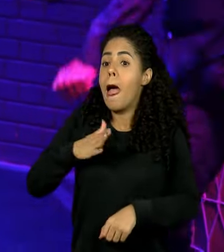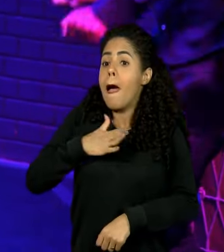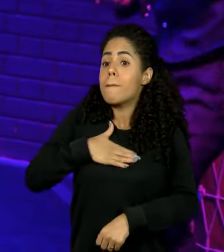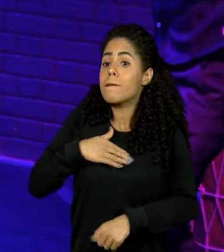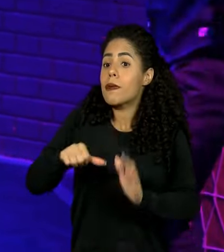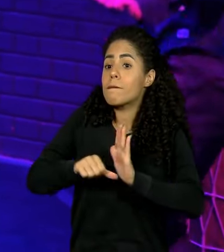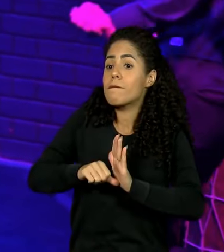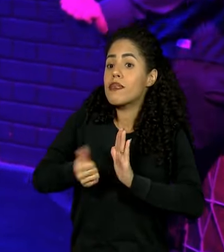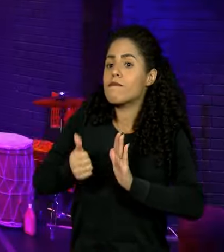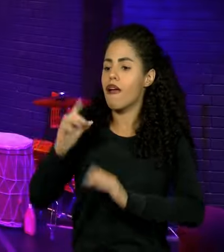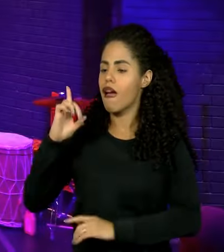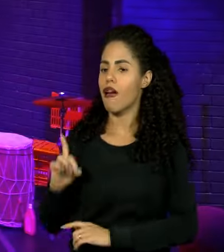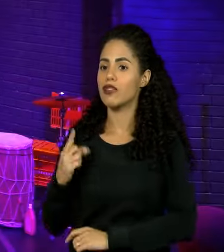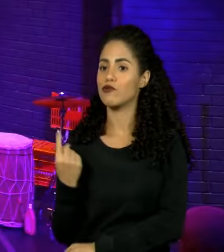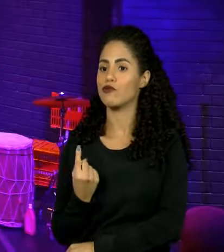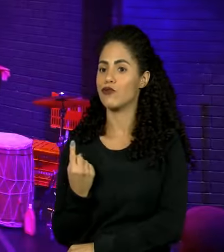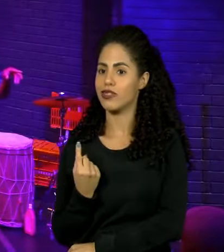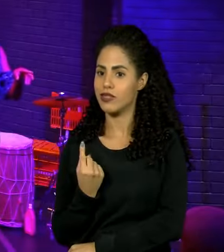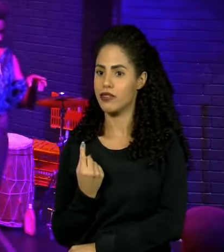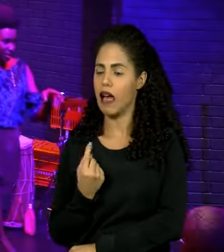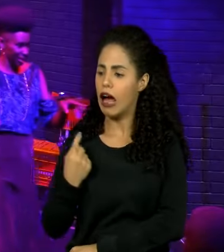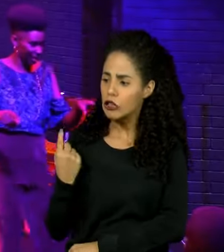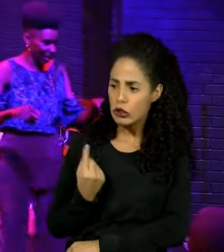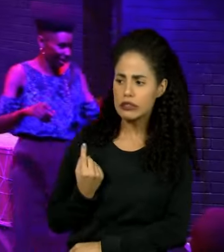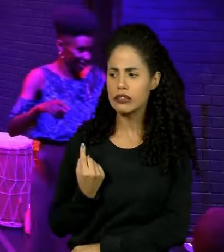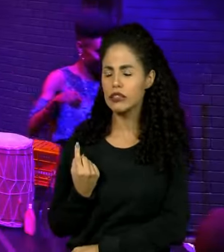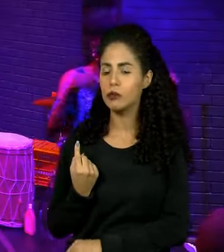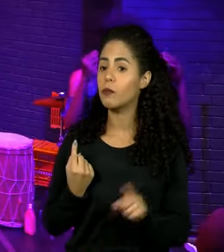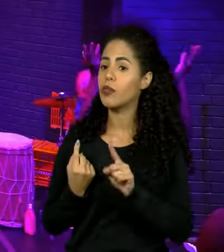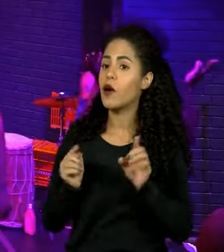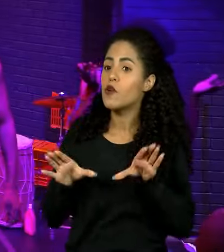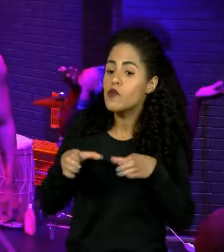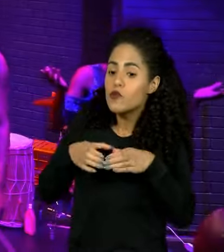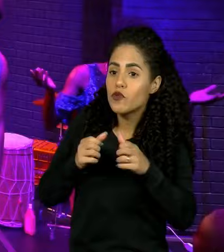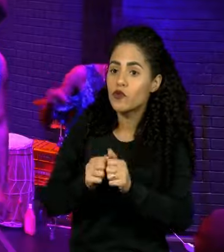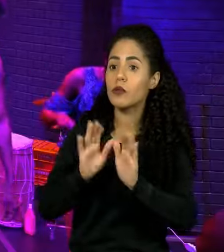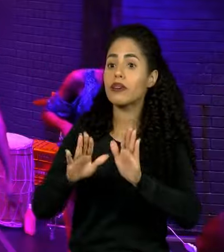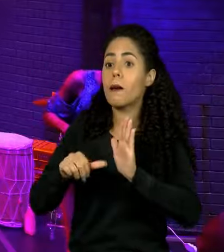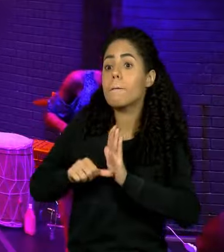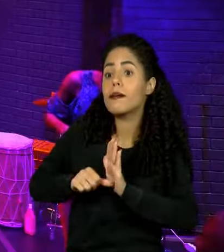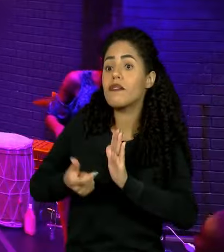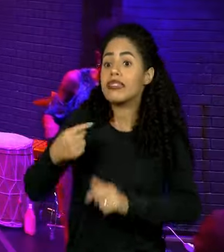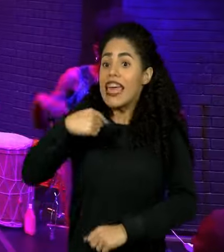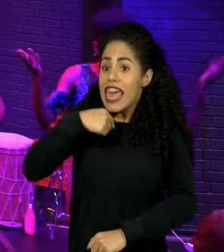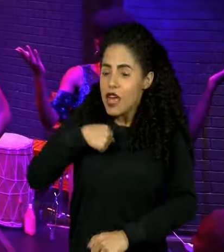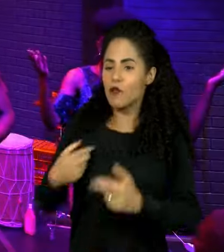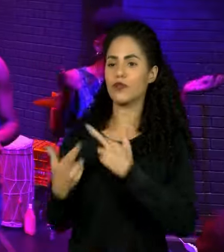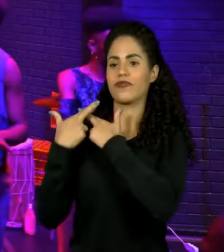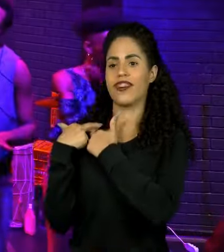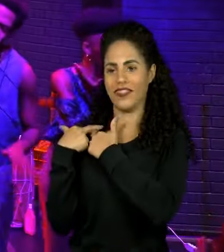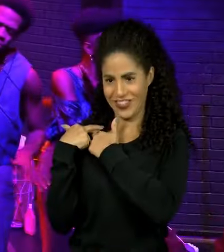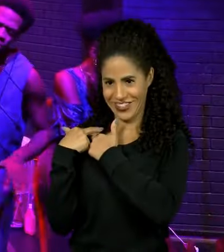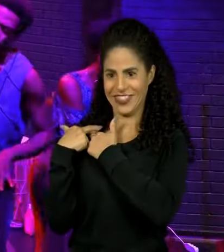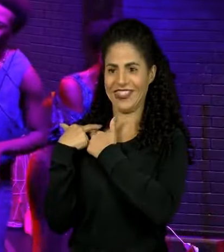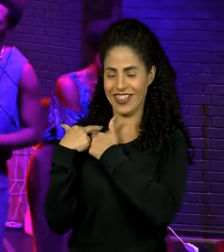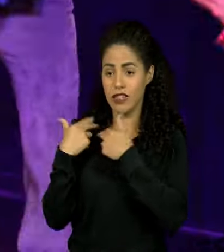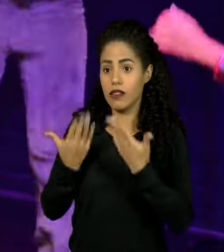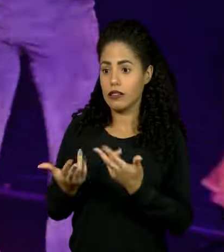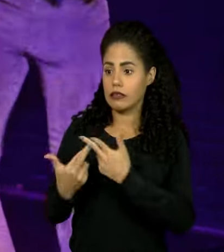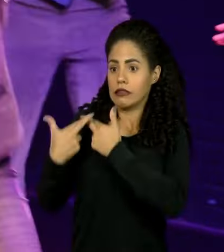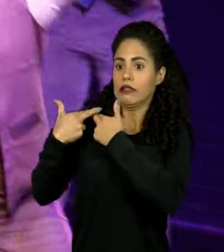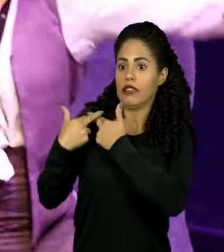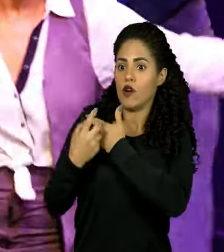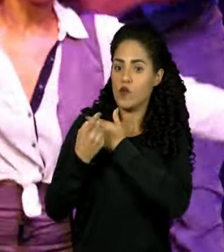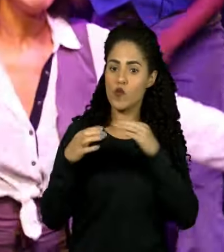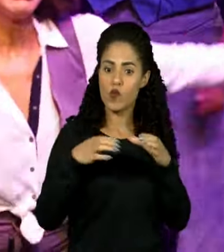digo solo não é que eu esteja sozinho nesse projeto mas é que a primeira vez que eu assumo a responsabilidade de ter uma